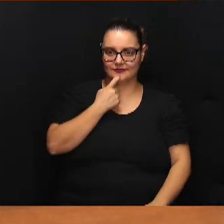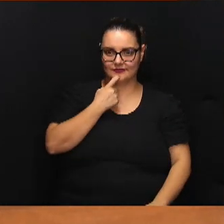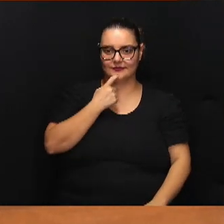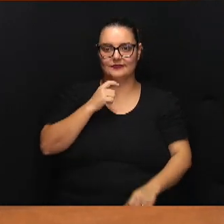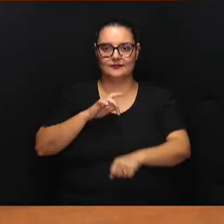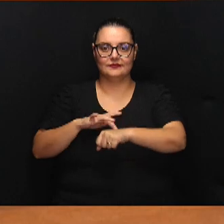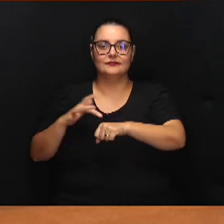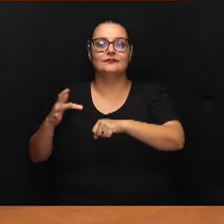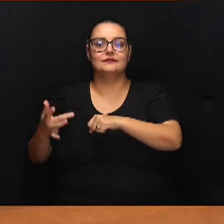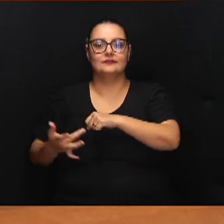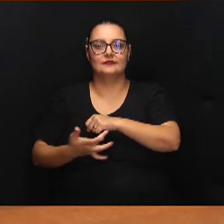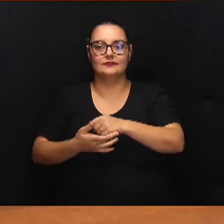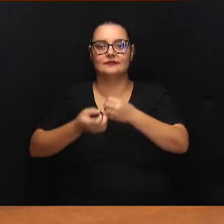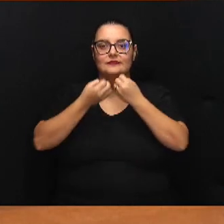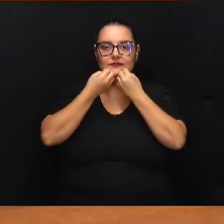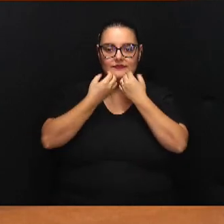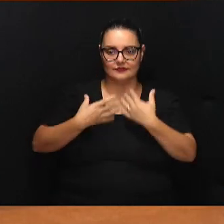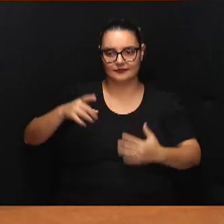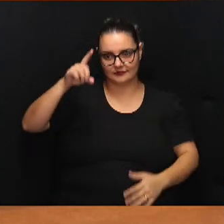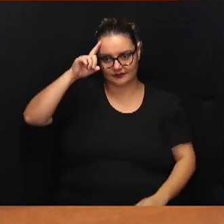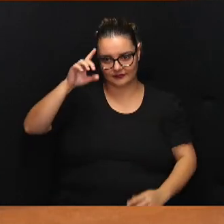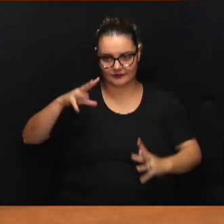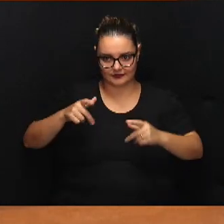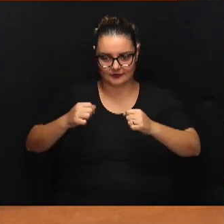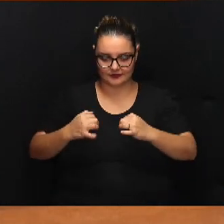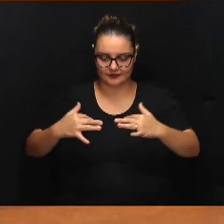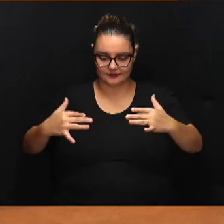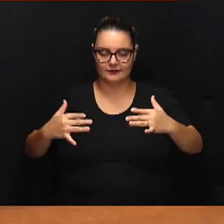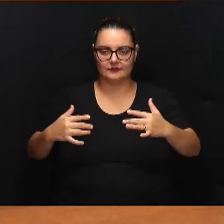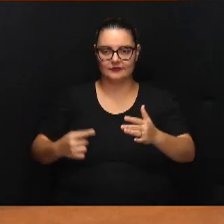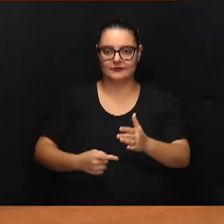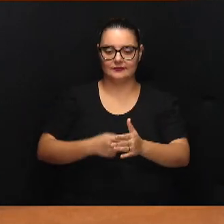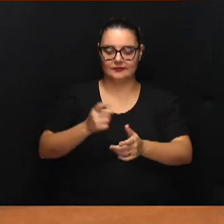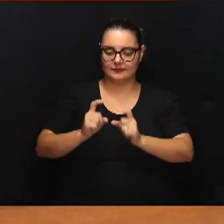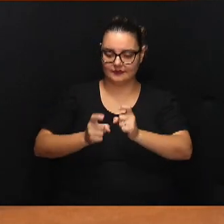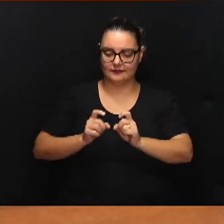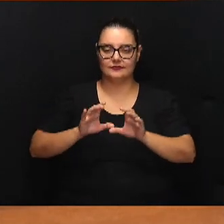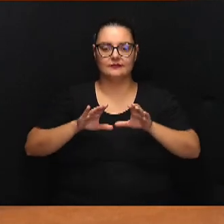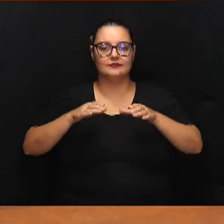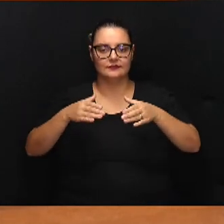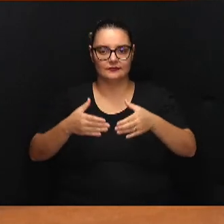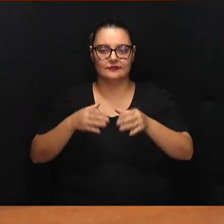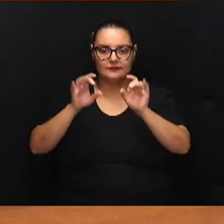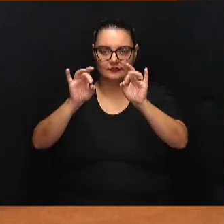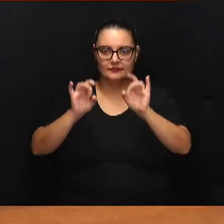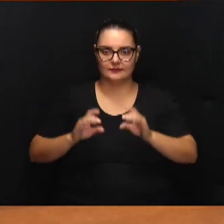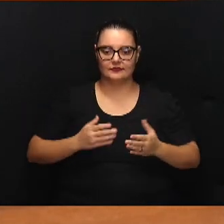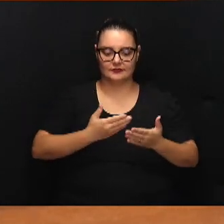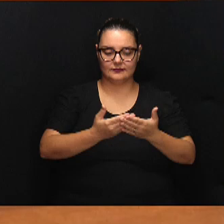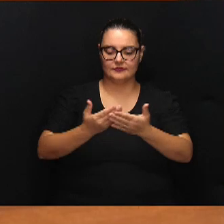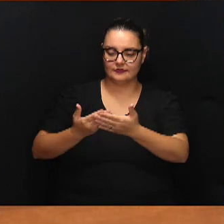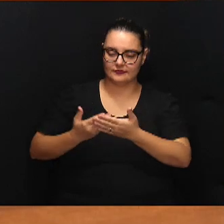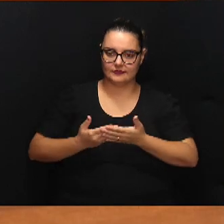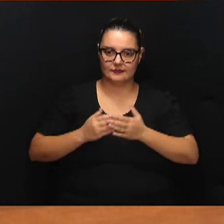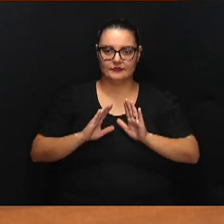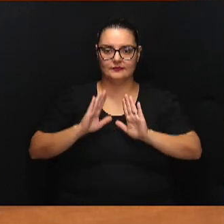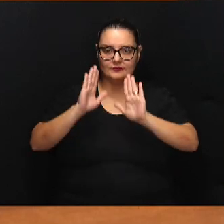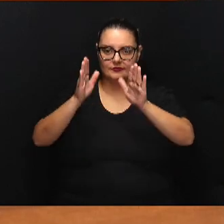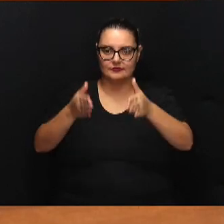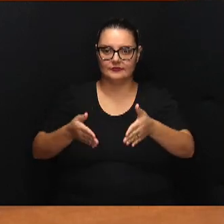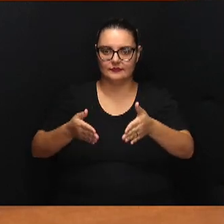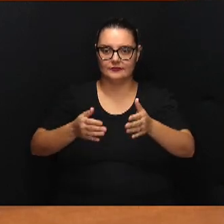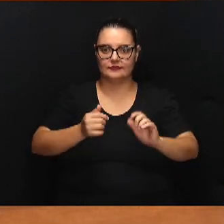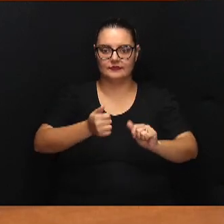redes sociais, bom dia a todos aqui no plenário. Primeira reunião da Comissão Especial de Estudo destinada a